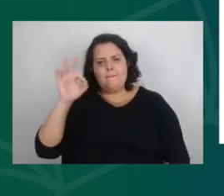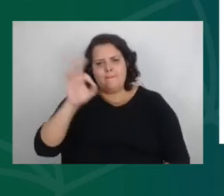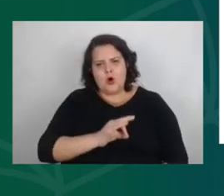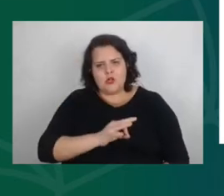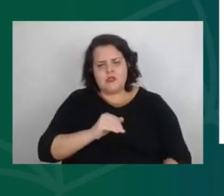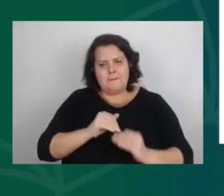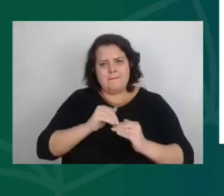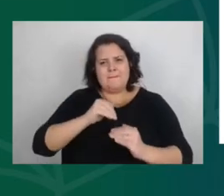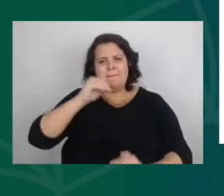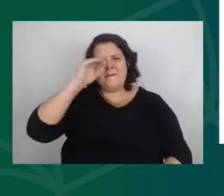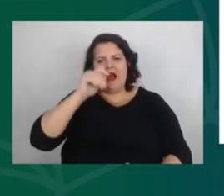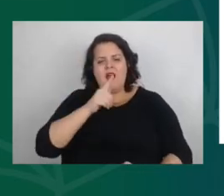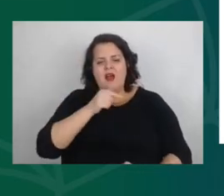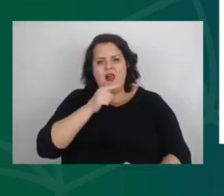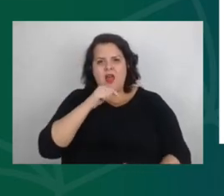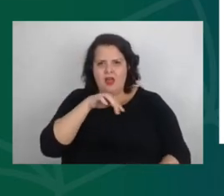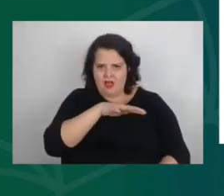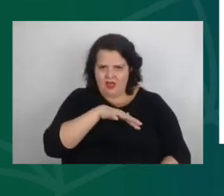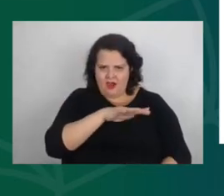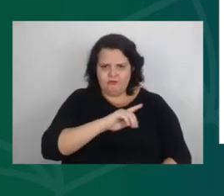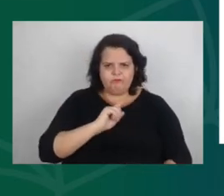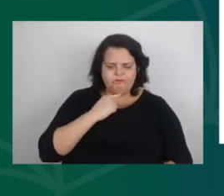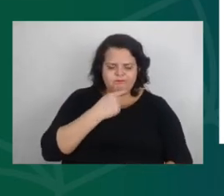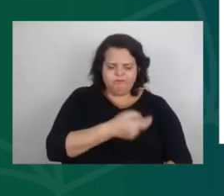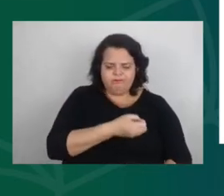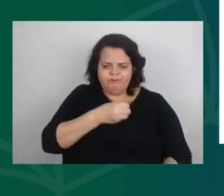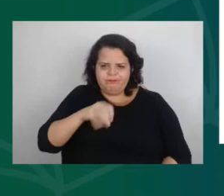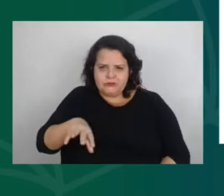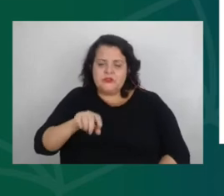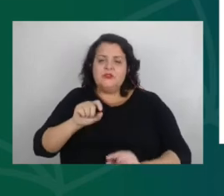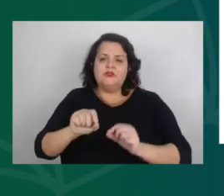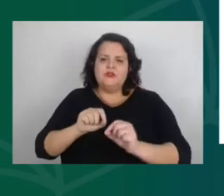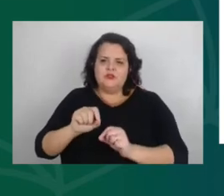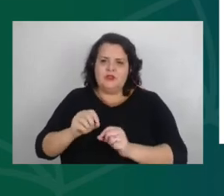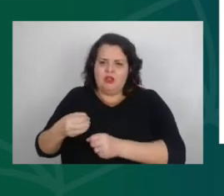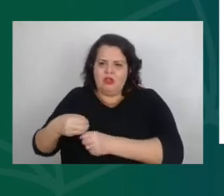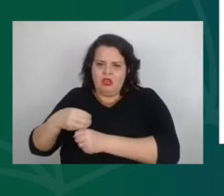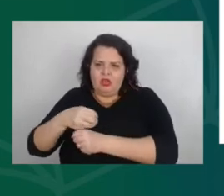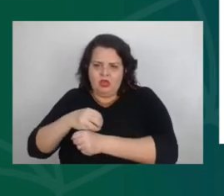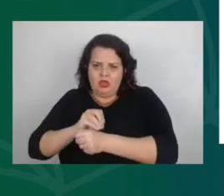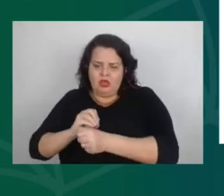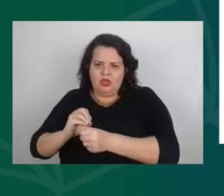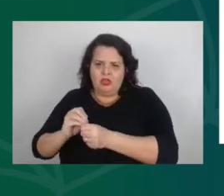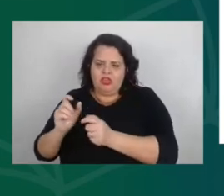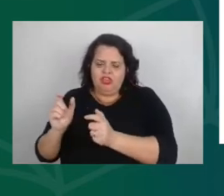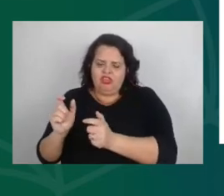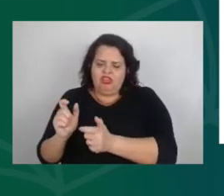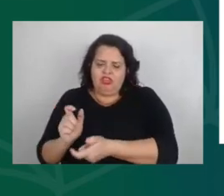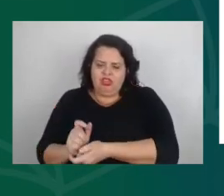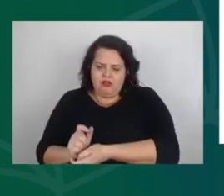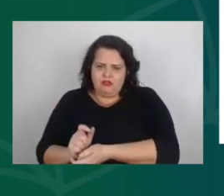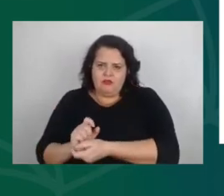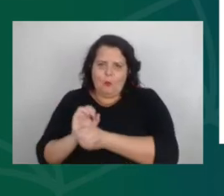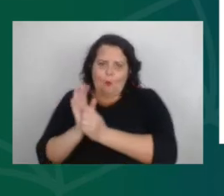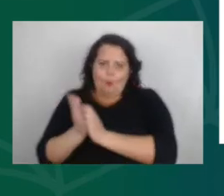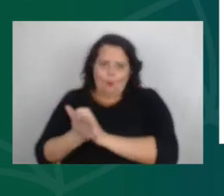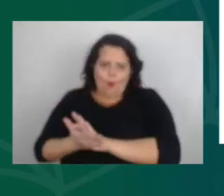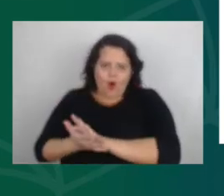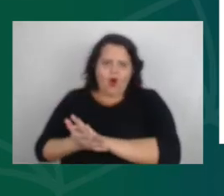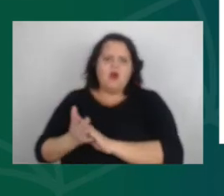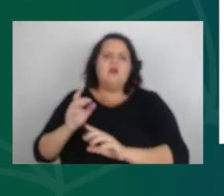da água defluente, houve aí uma diminuição da viabilidade, mostrando a citotoxicidade, bem como